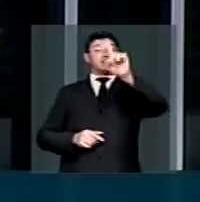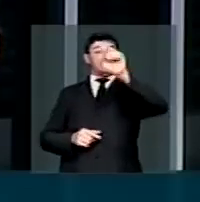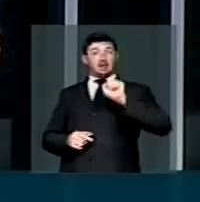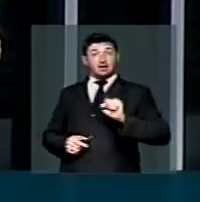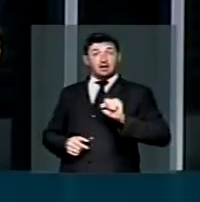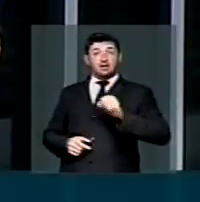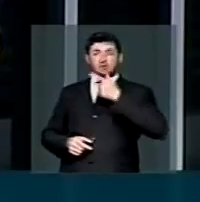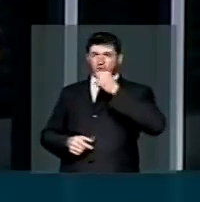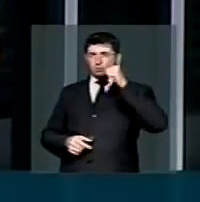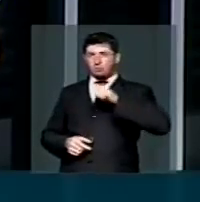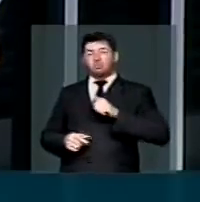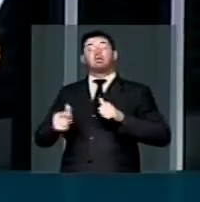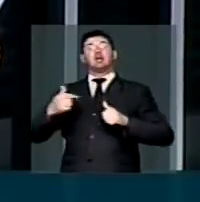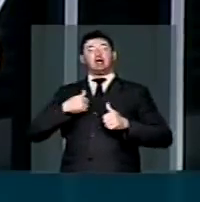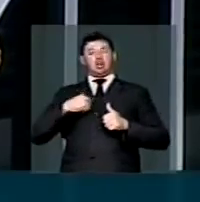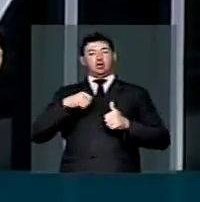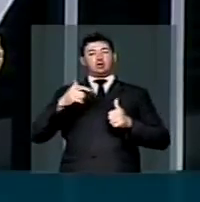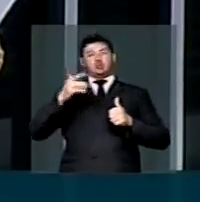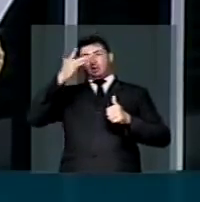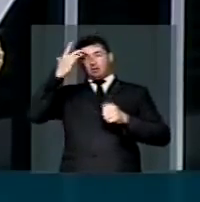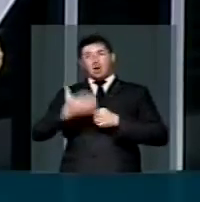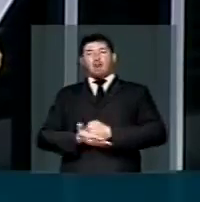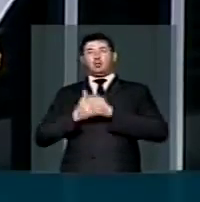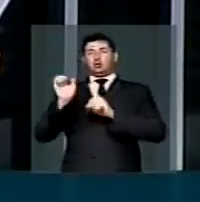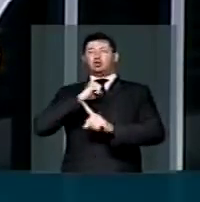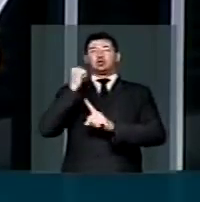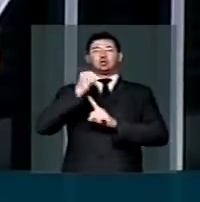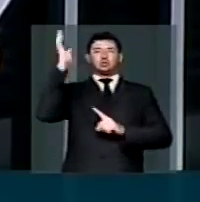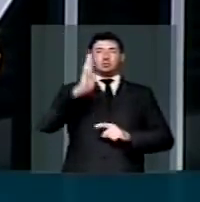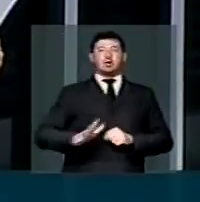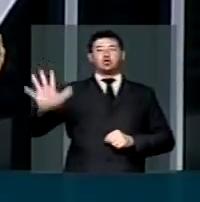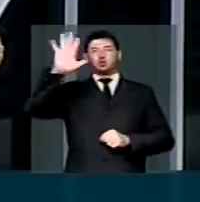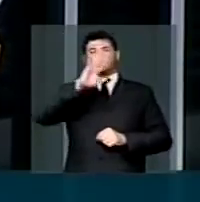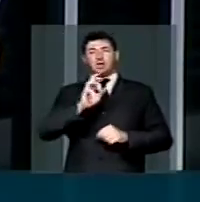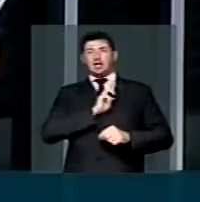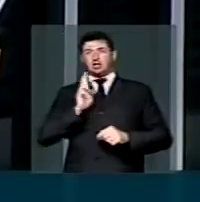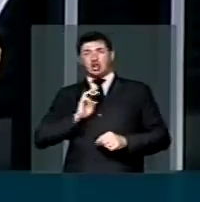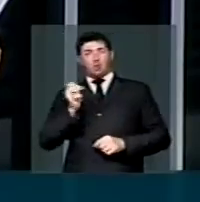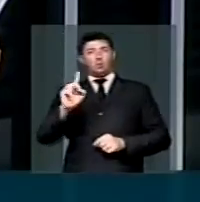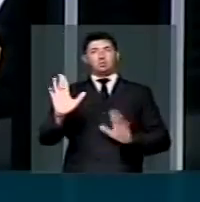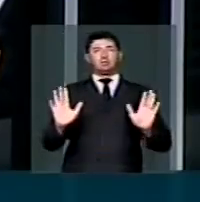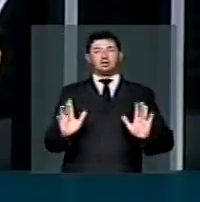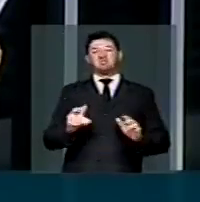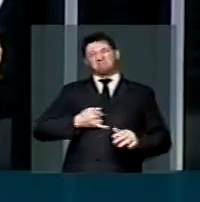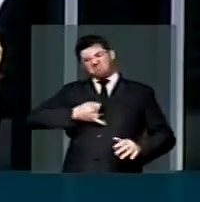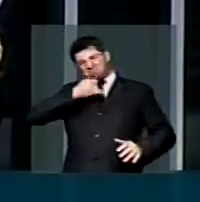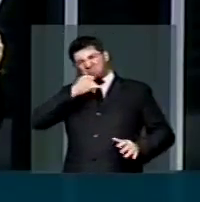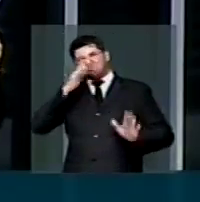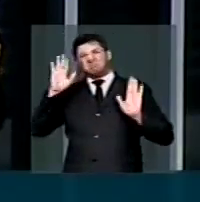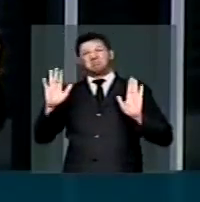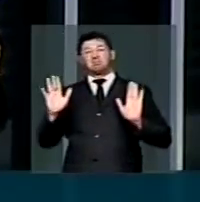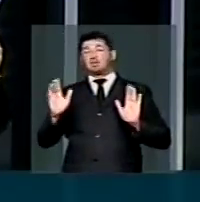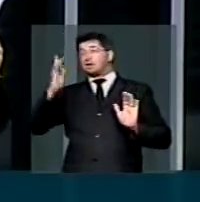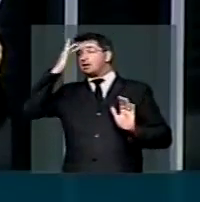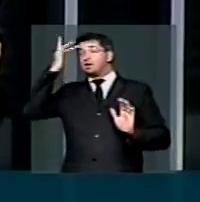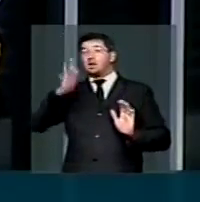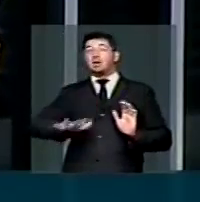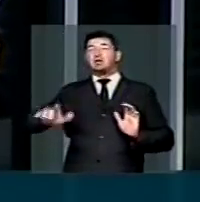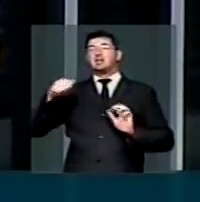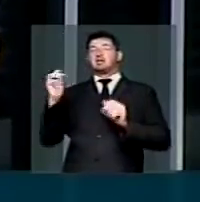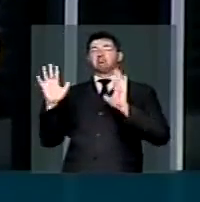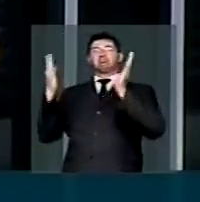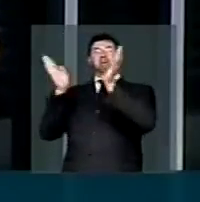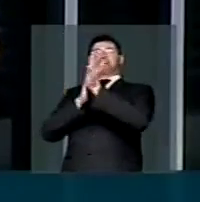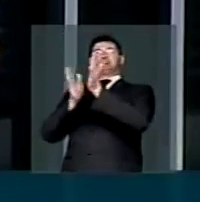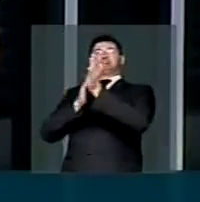aliás, senhoras e senhores, tive um grande apoio da sociedade, seja ela religiosa ou não. Lamento que muitos dos que estão